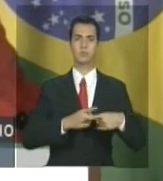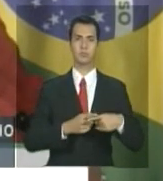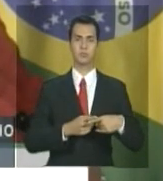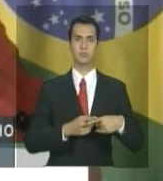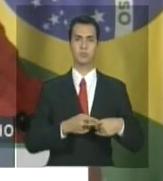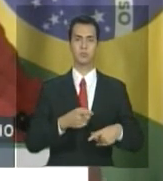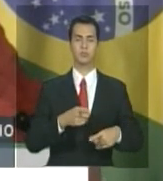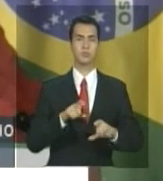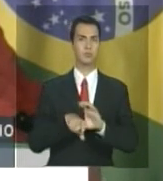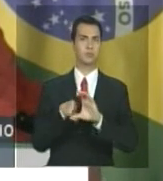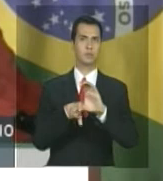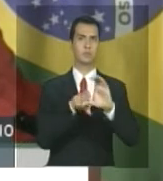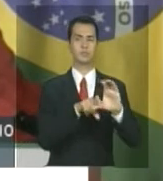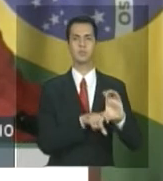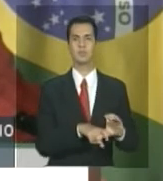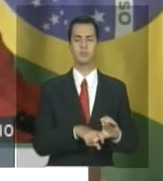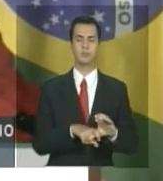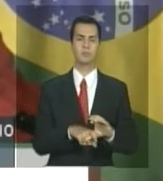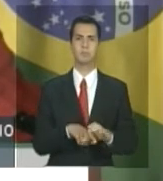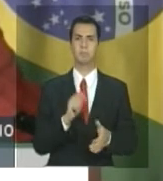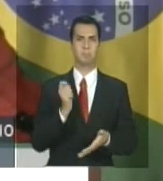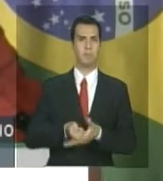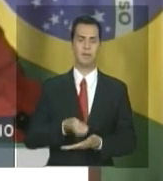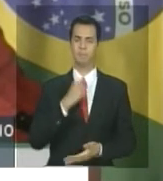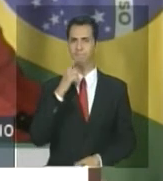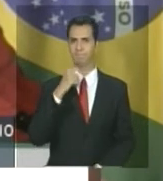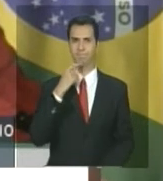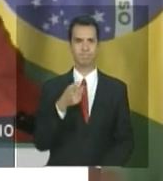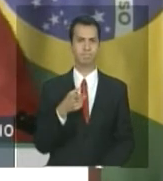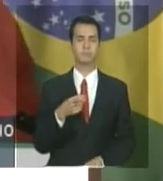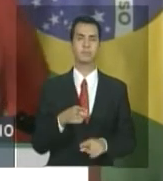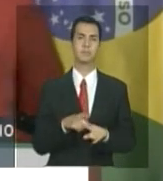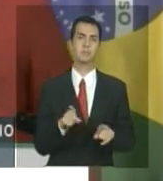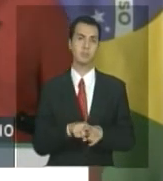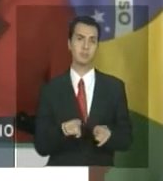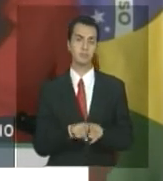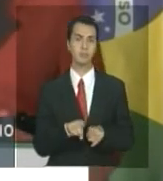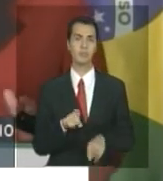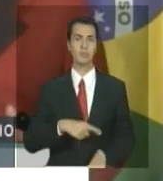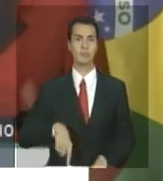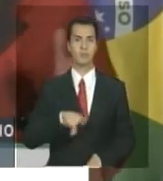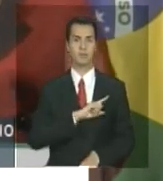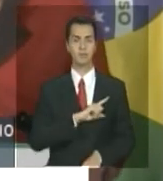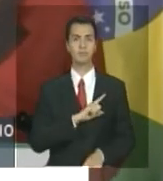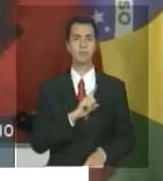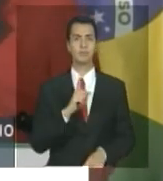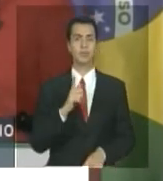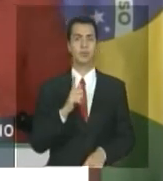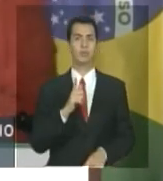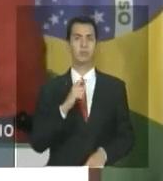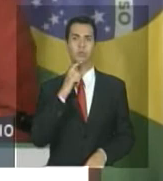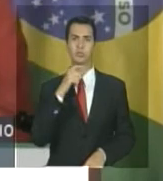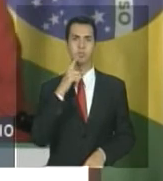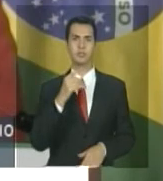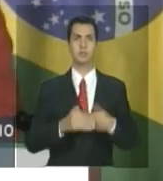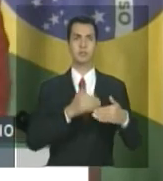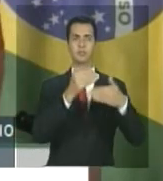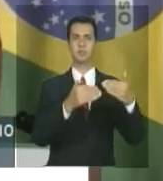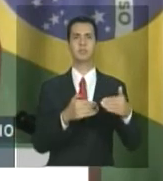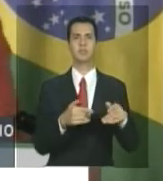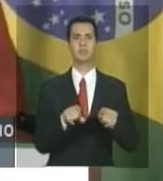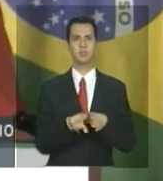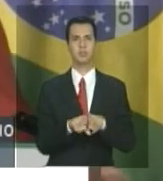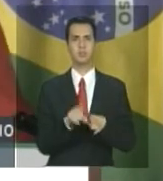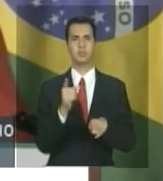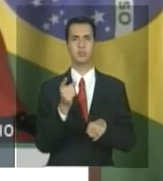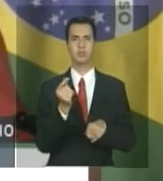pagar nossas dívidas de forma adequada e sermos capazes, simultaneamente, de crescer, distribuir renda e